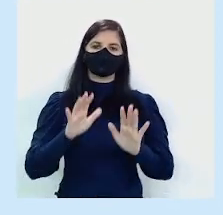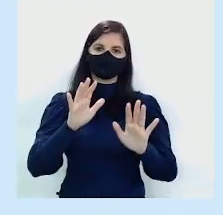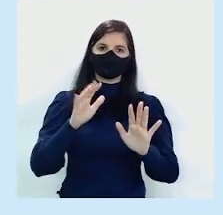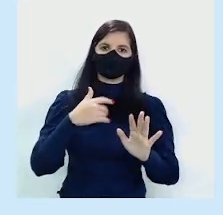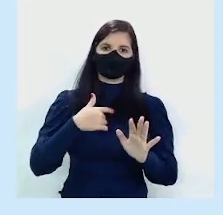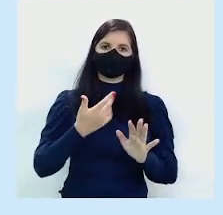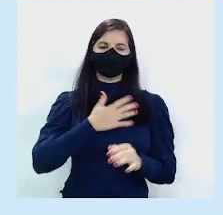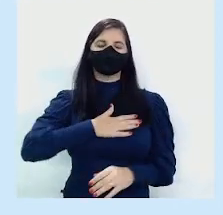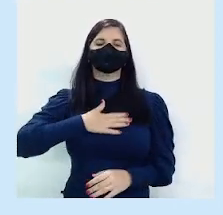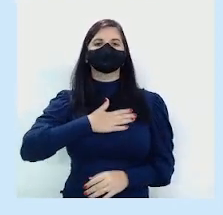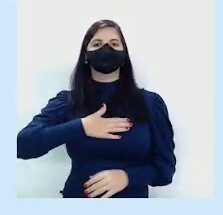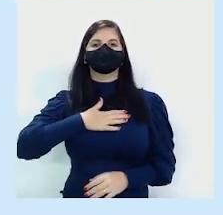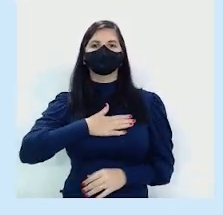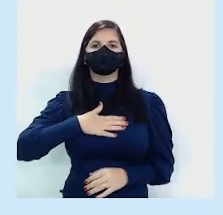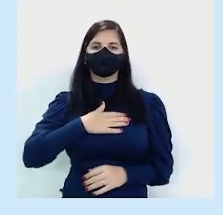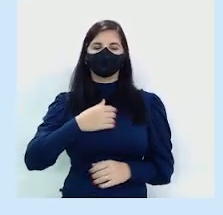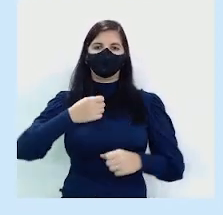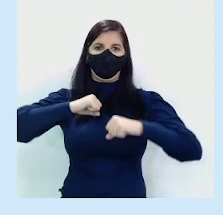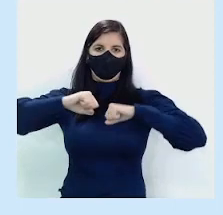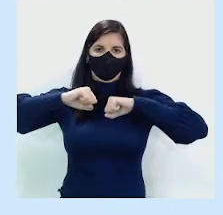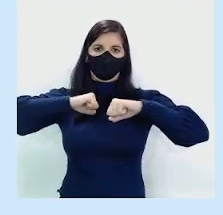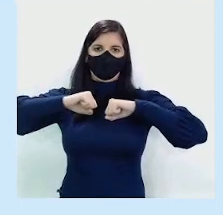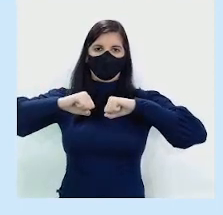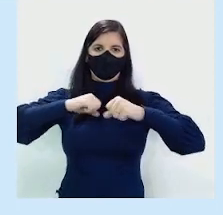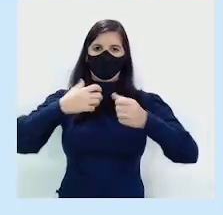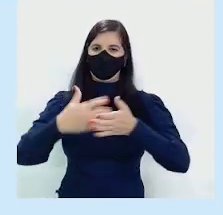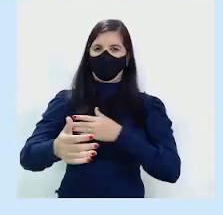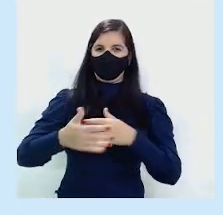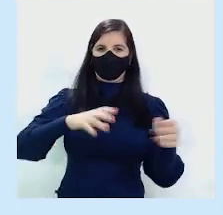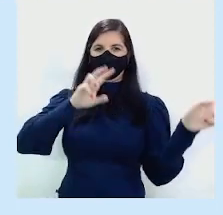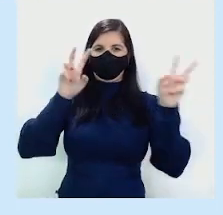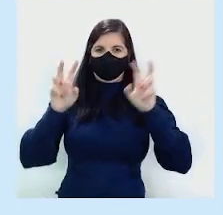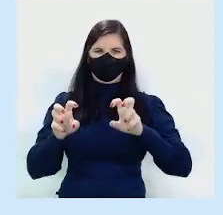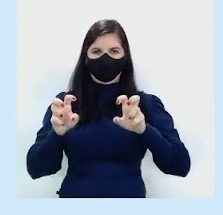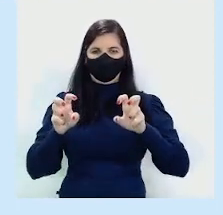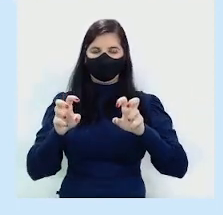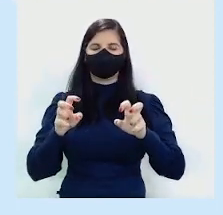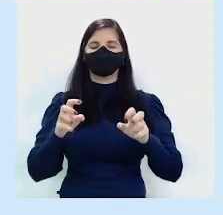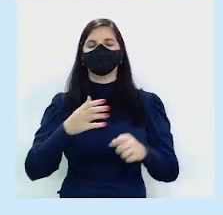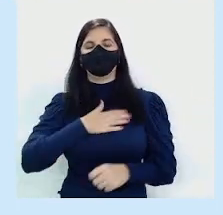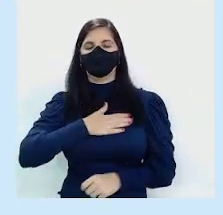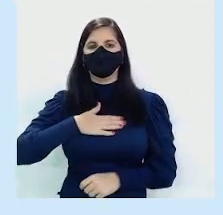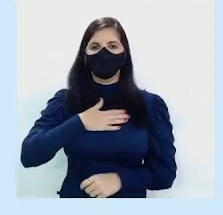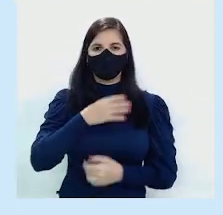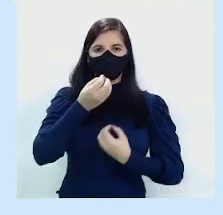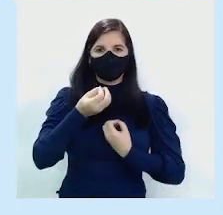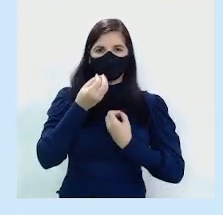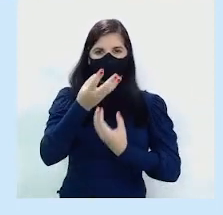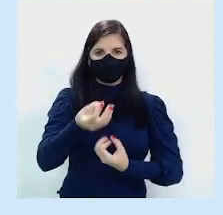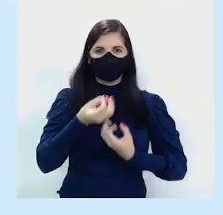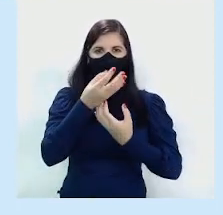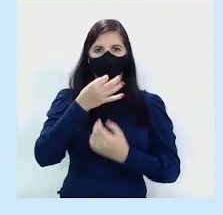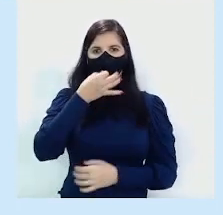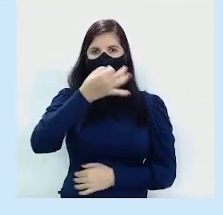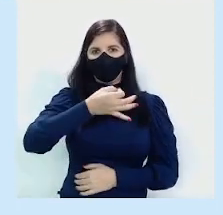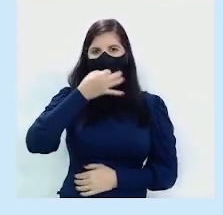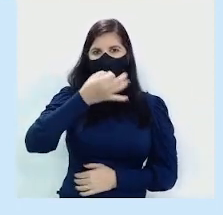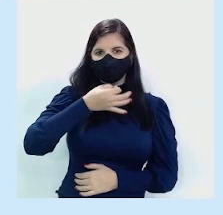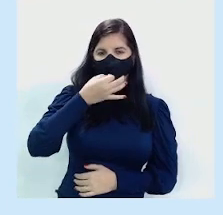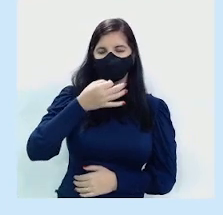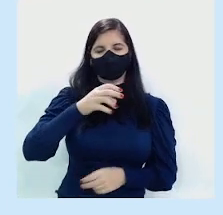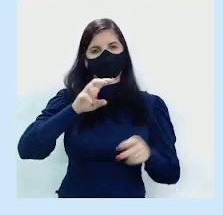eu goste de debater sobre algum tema, que eu goste de expressar minha opinião sobre